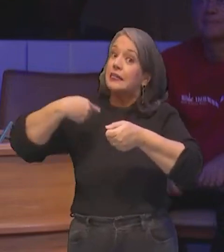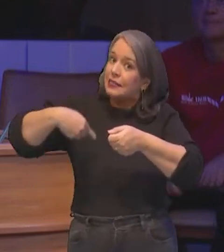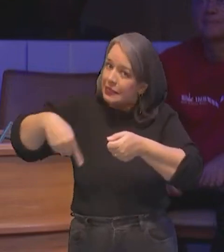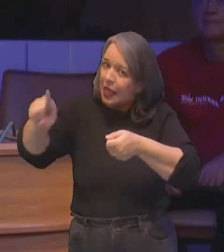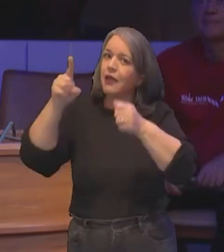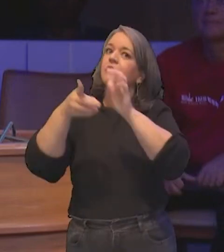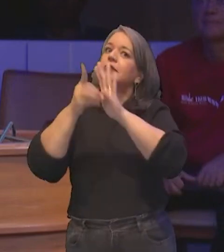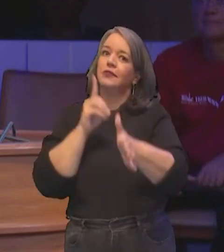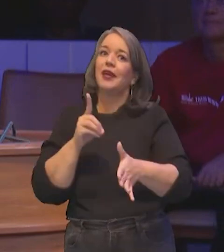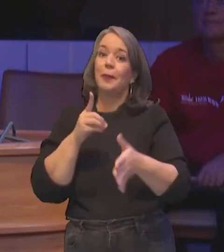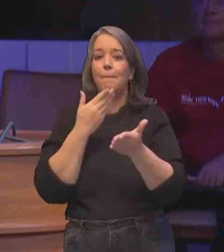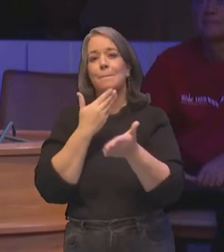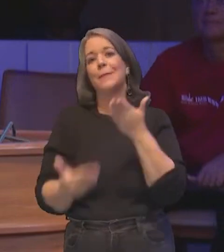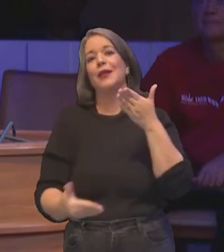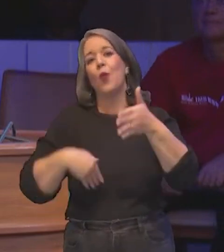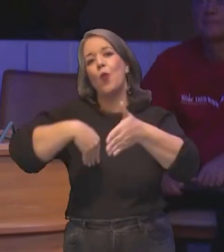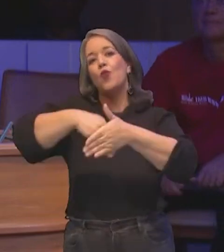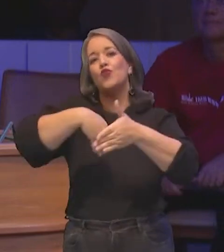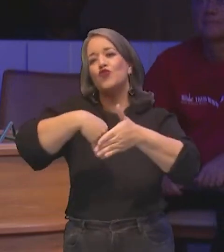luta para eles.